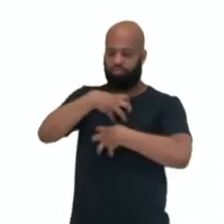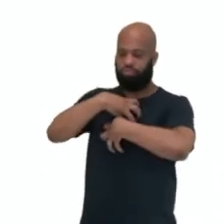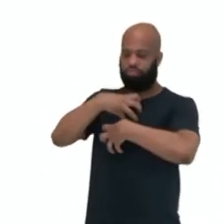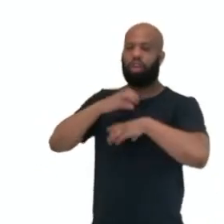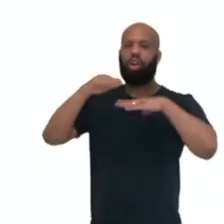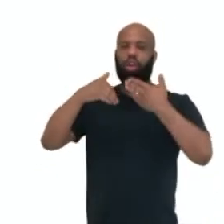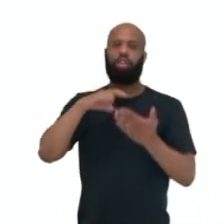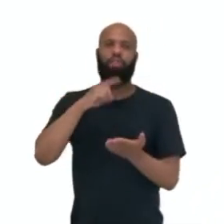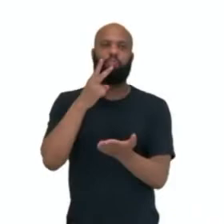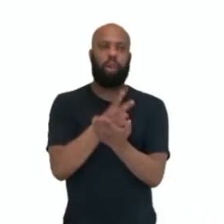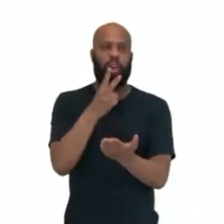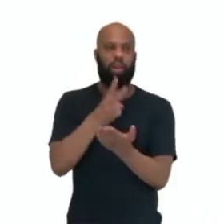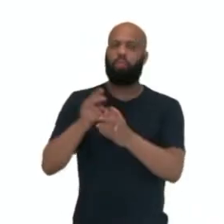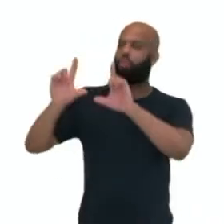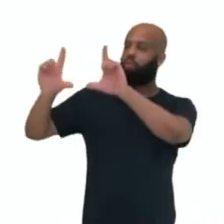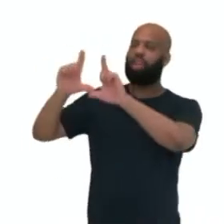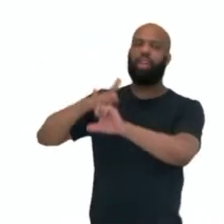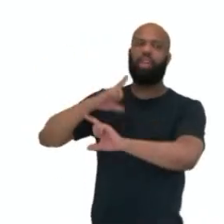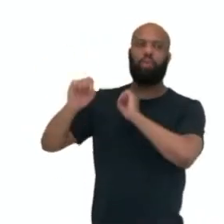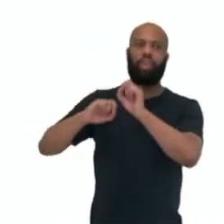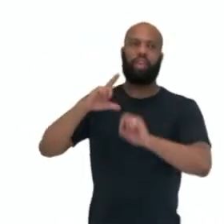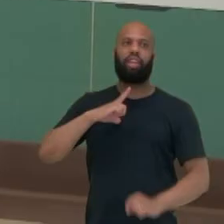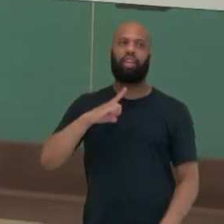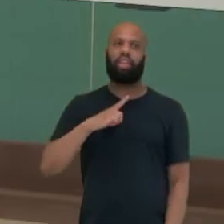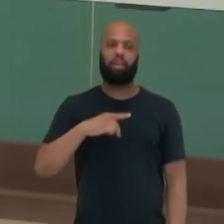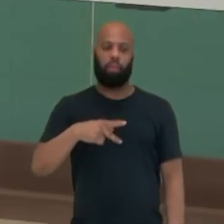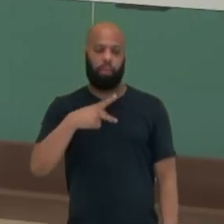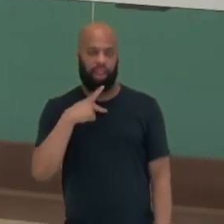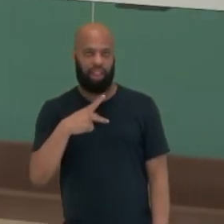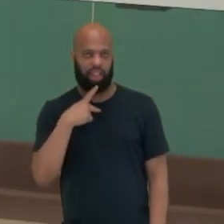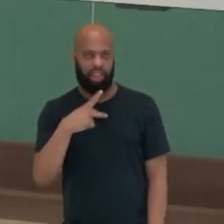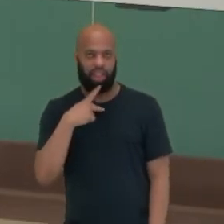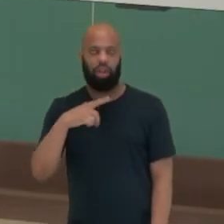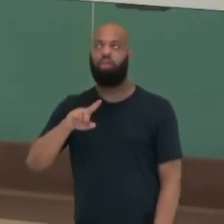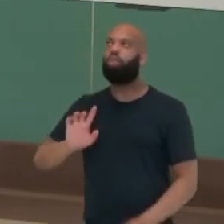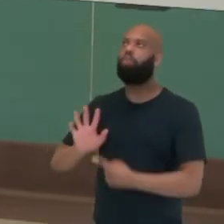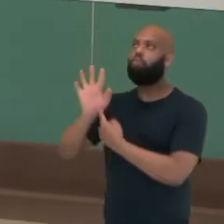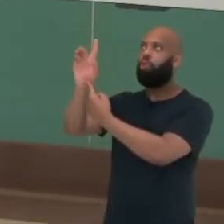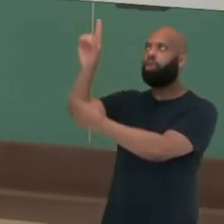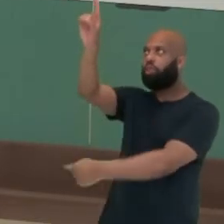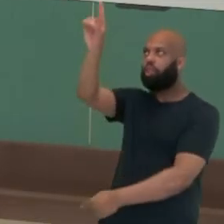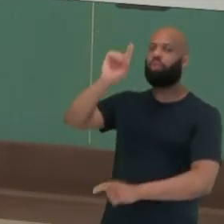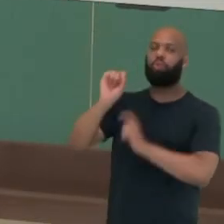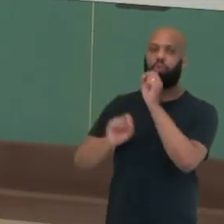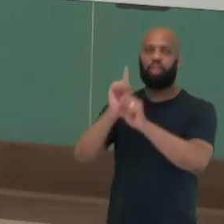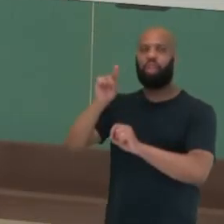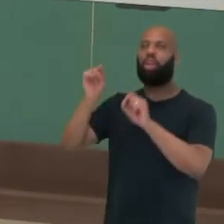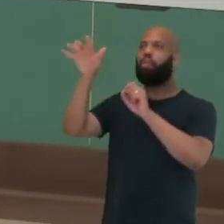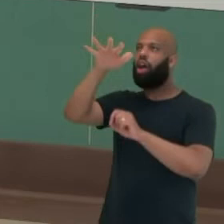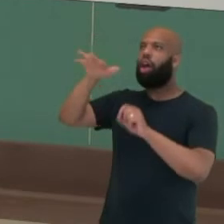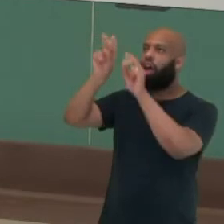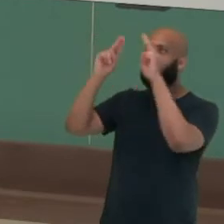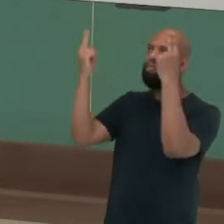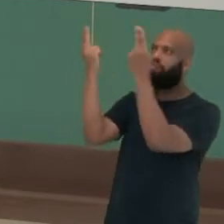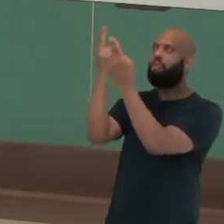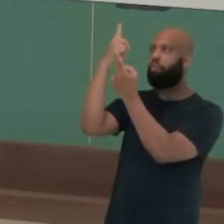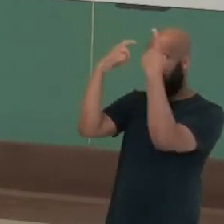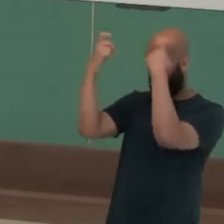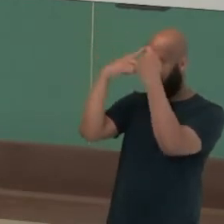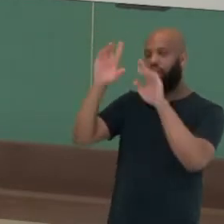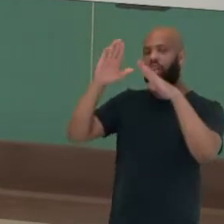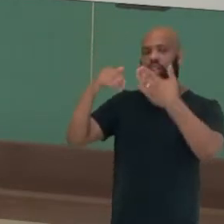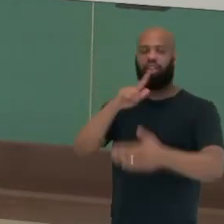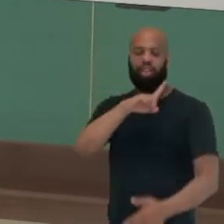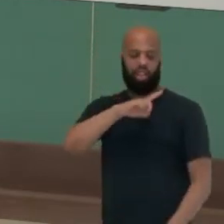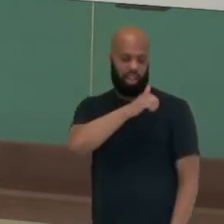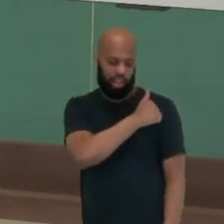nessa mesma obra, nós temos Platão apontando para cima, em referência ao mundo das ideias, e o Aristóteles